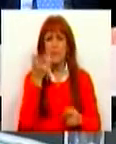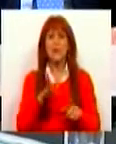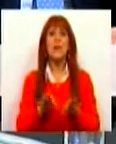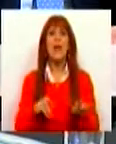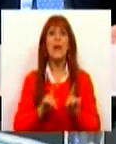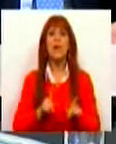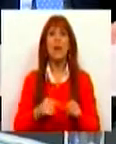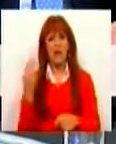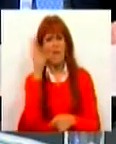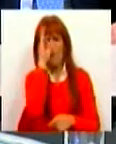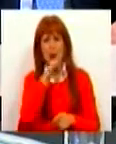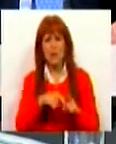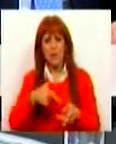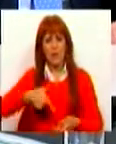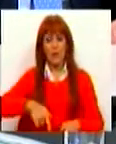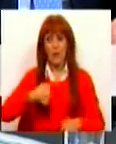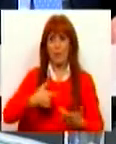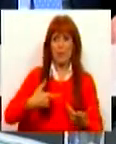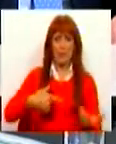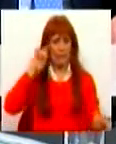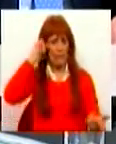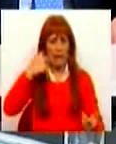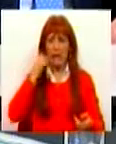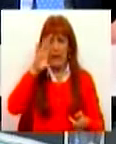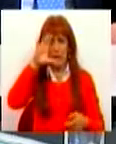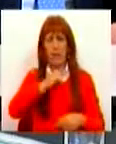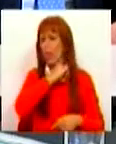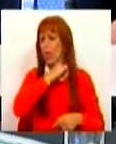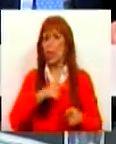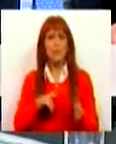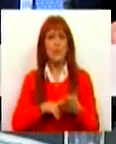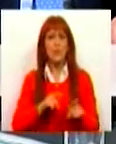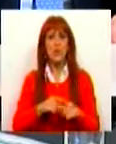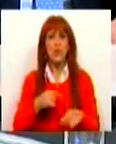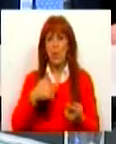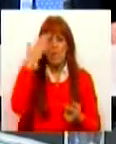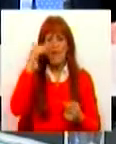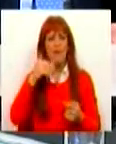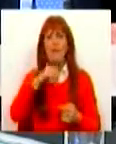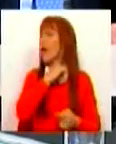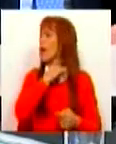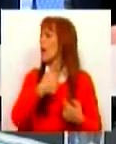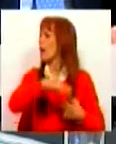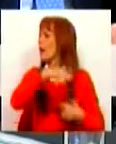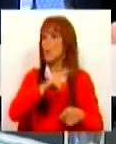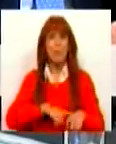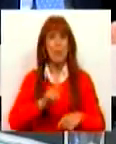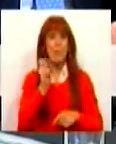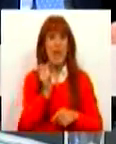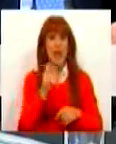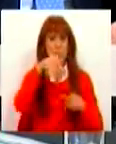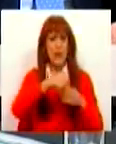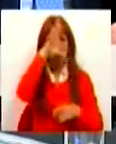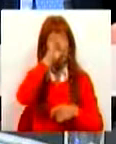como soa a falso e a tiro no pé de quem ignorou a realidade, não previu o futuro, assobiou para o lado durante os anos